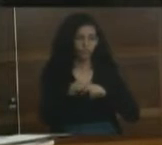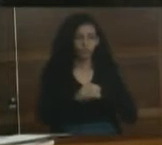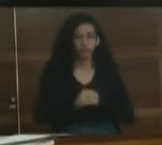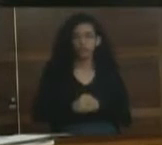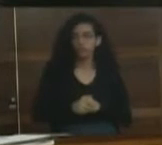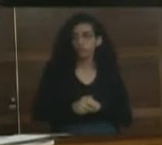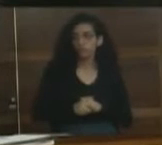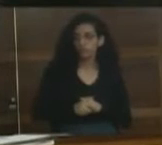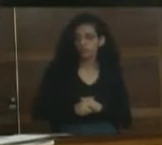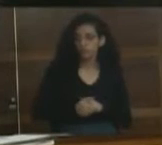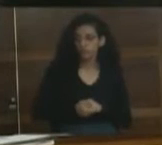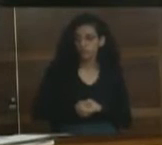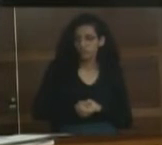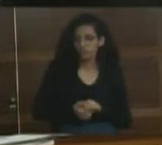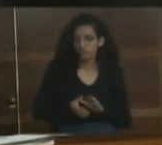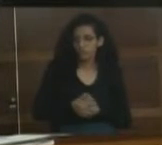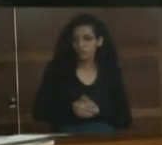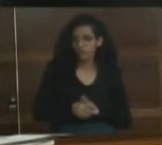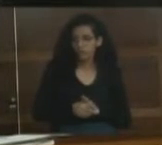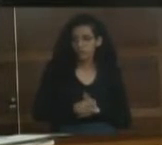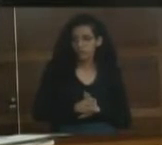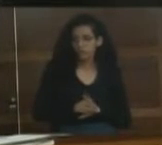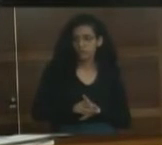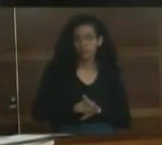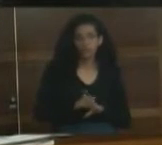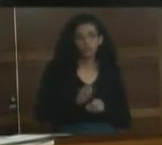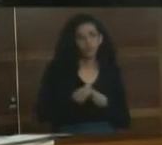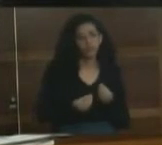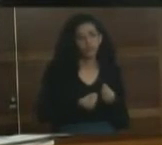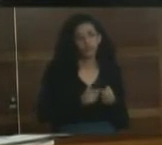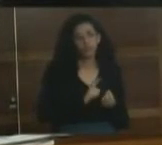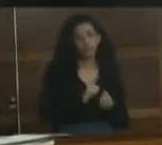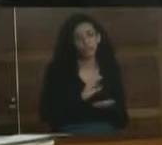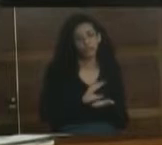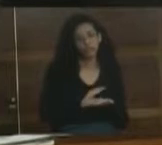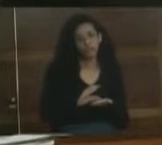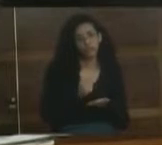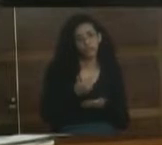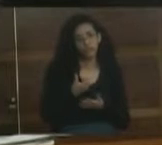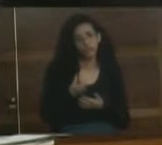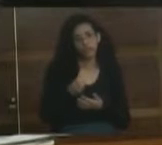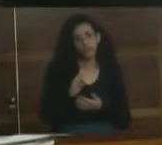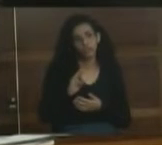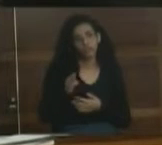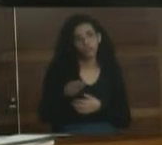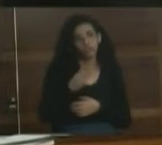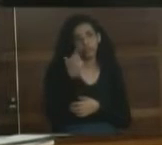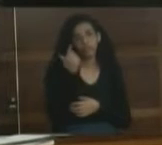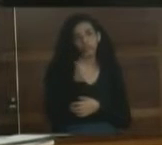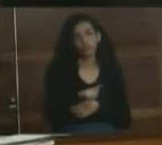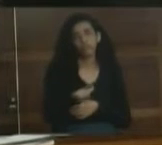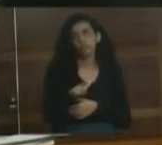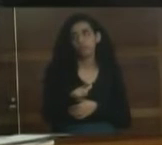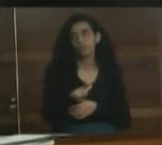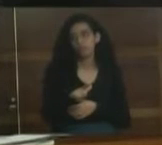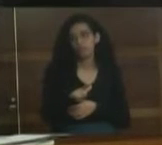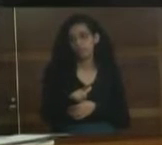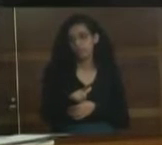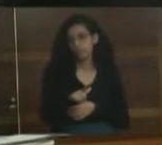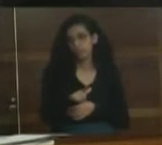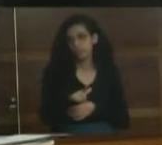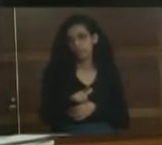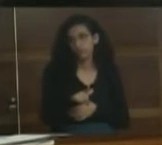então ela quando tem um orçamento de 26 milhões conforme está aqui ela tá conseguindo atender